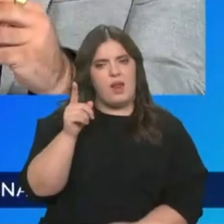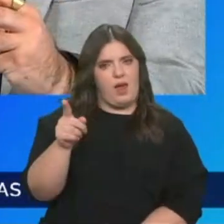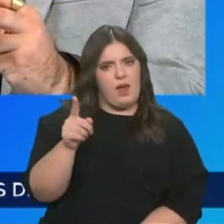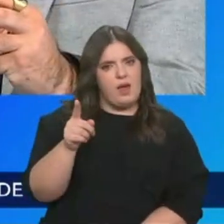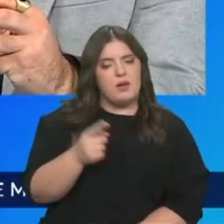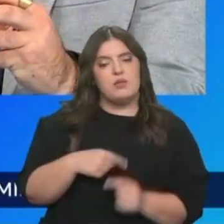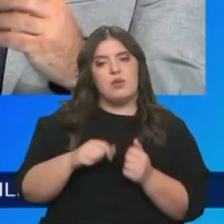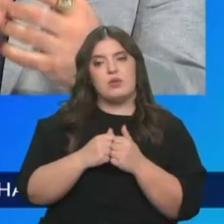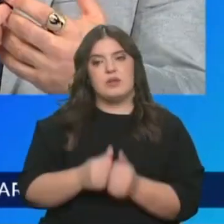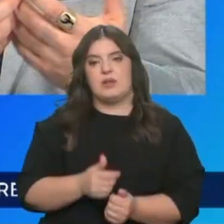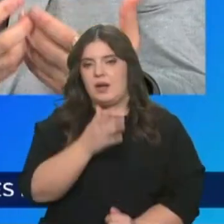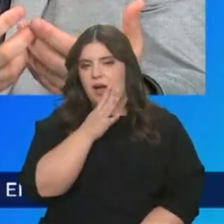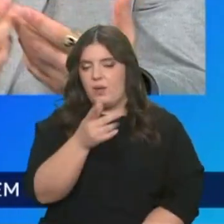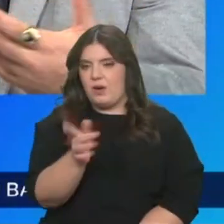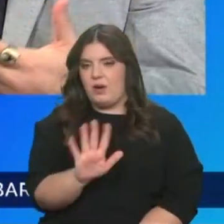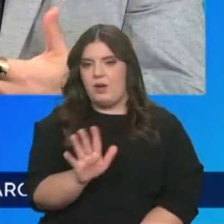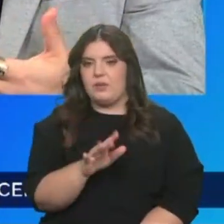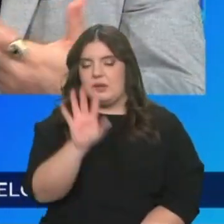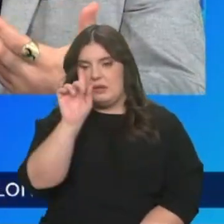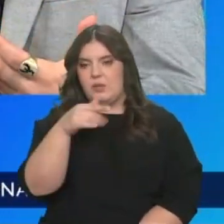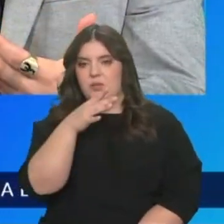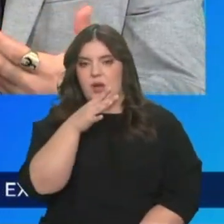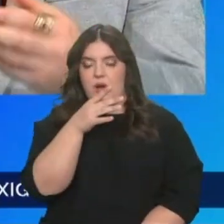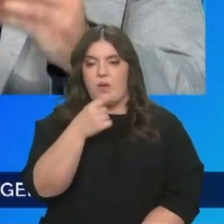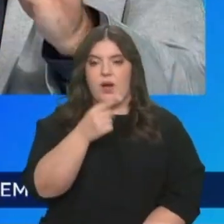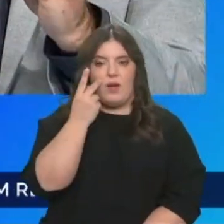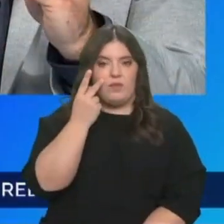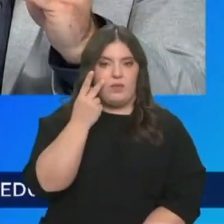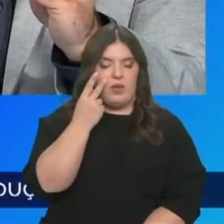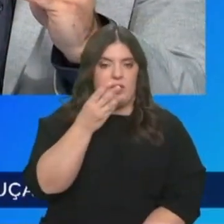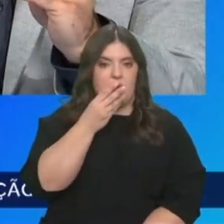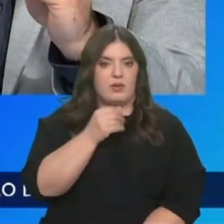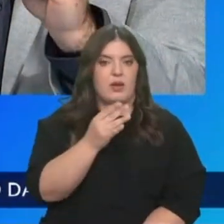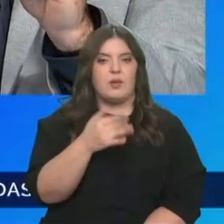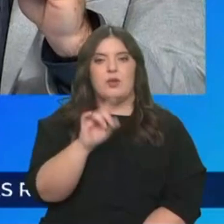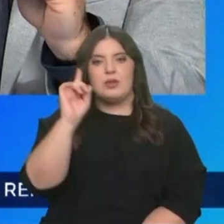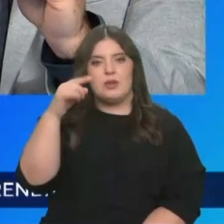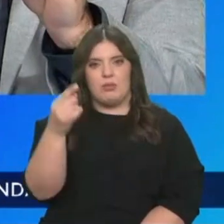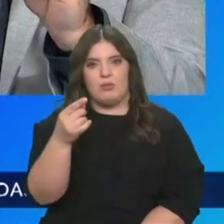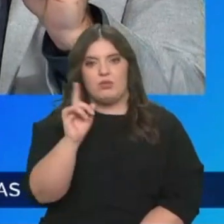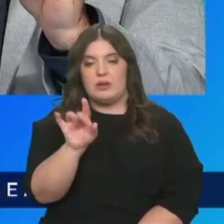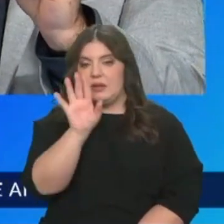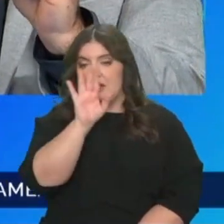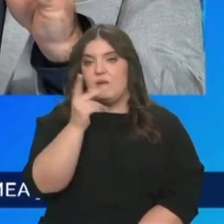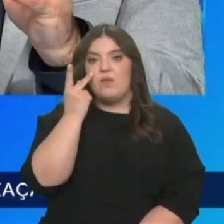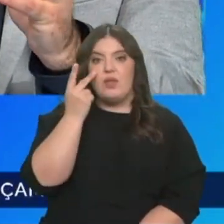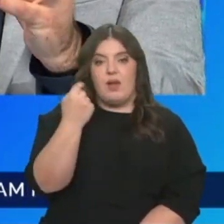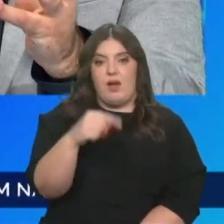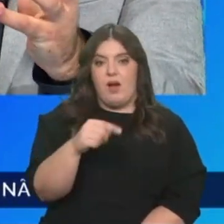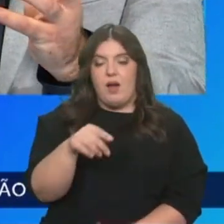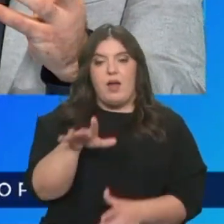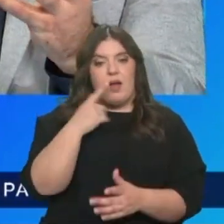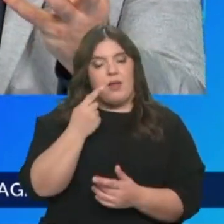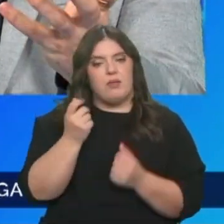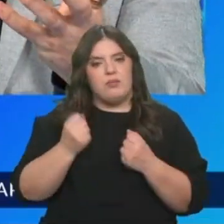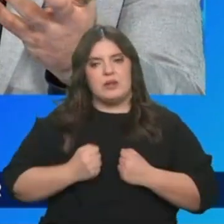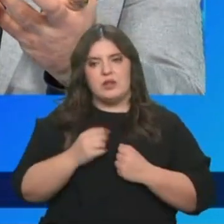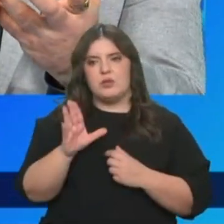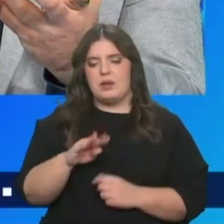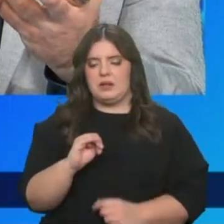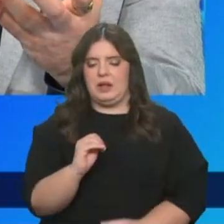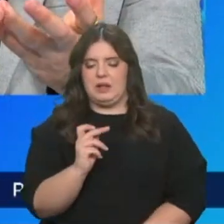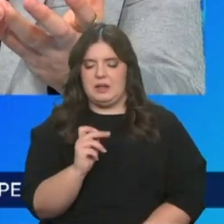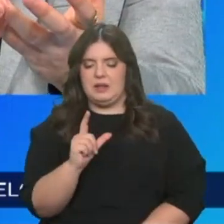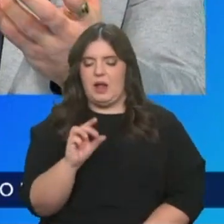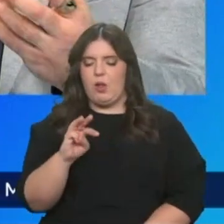de seguir a água, porque nós sabemos que onde há água há vida na Terra, mas nós sabemos que se houver vida em Marte, ela resiste muito melhor em salmouras, em